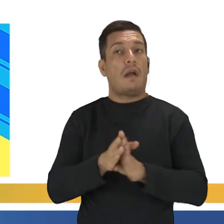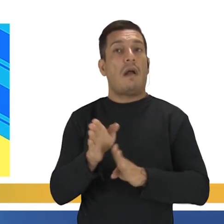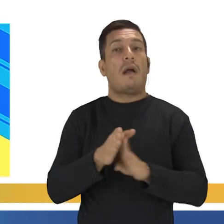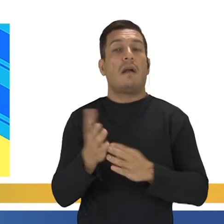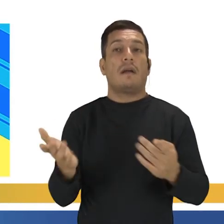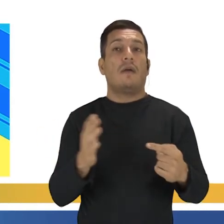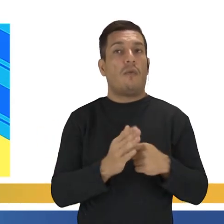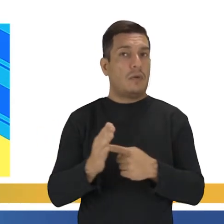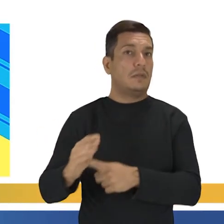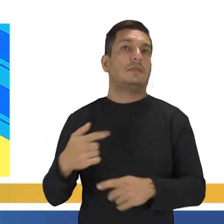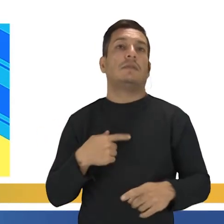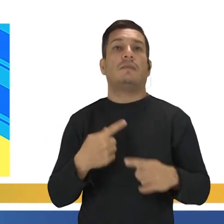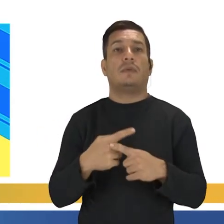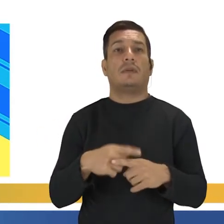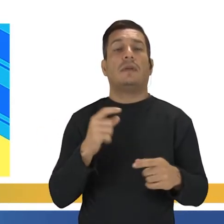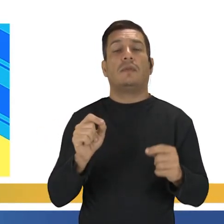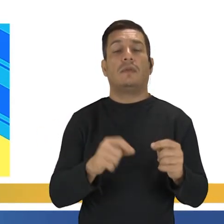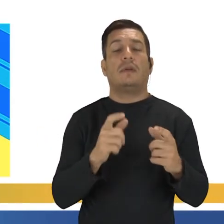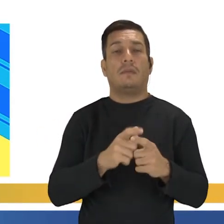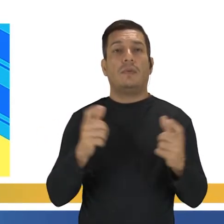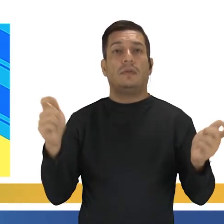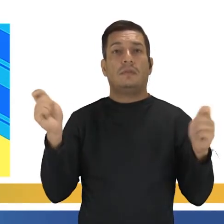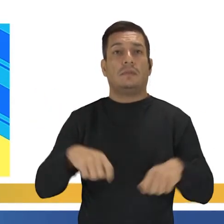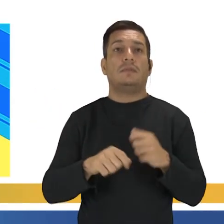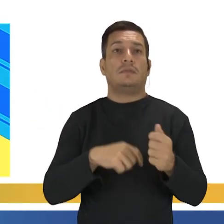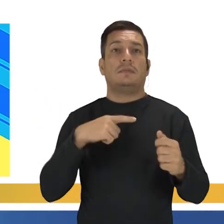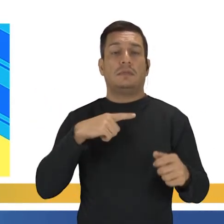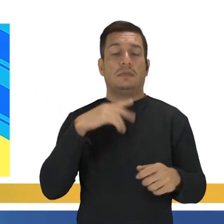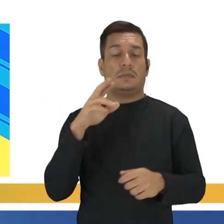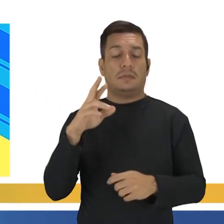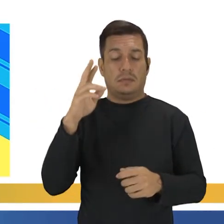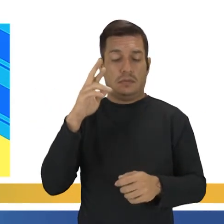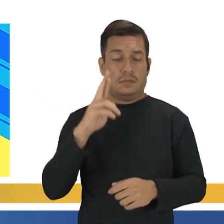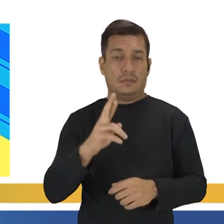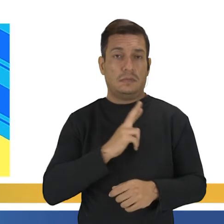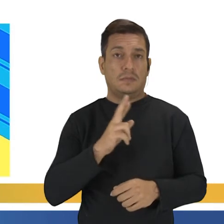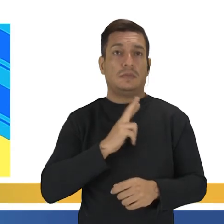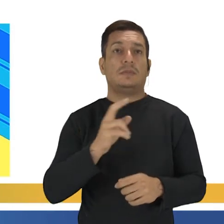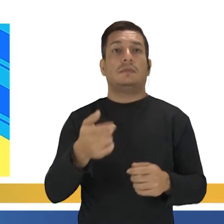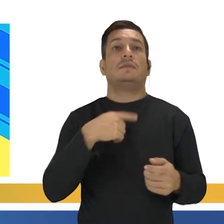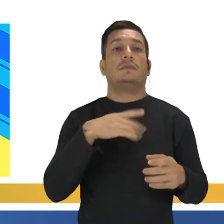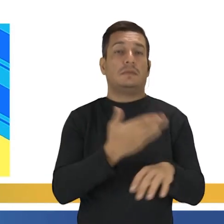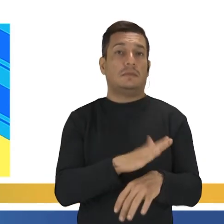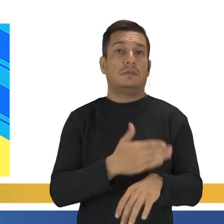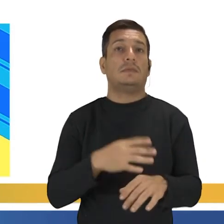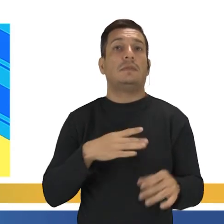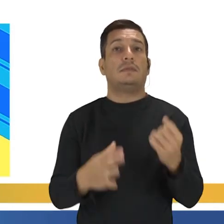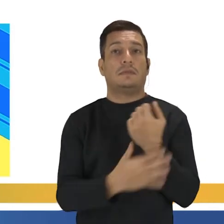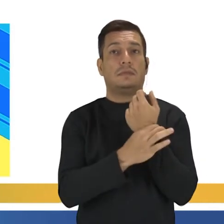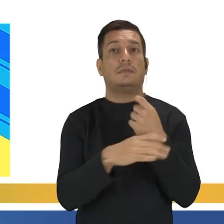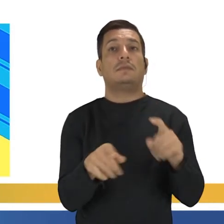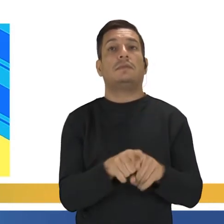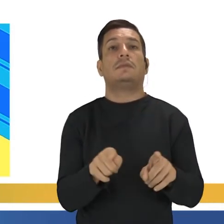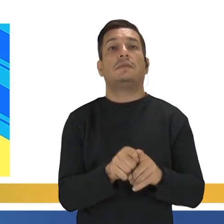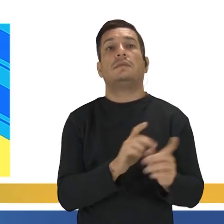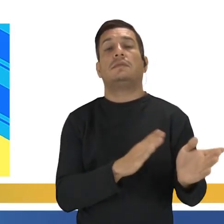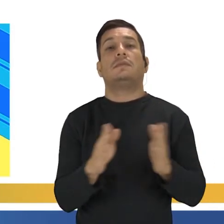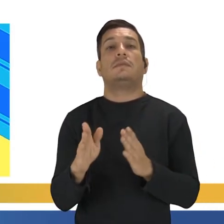adaptação, sobrecarga, interdependência, volume e intensidade, continuidade e o da especificidade. Sempre que executar qualquer